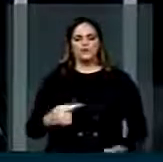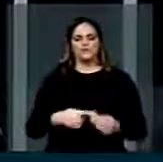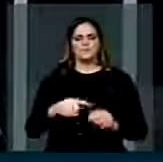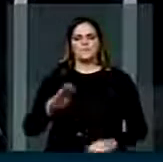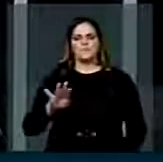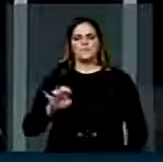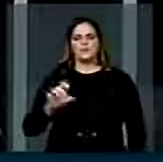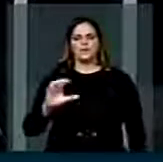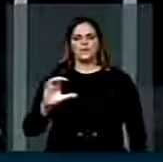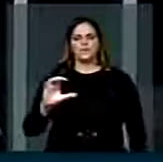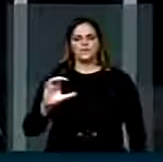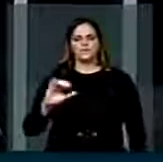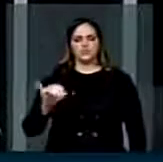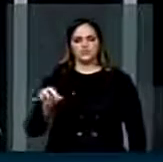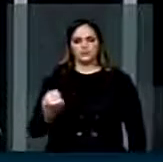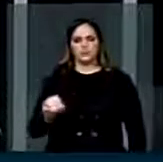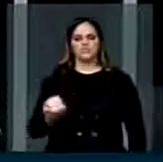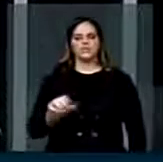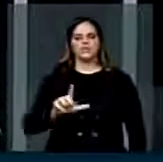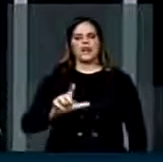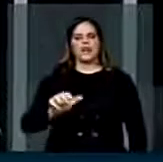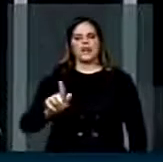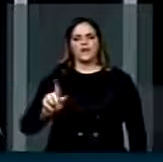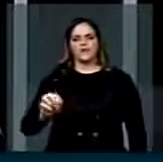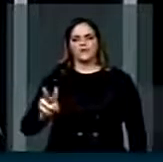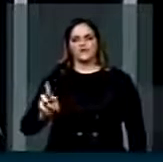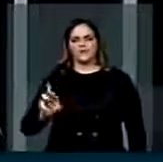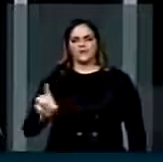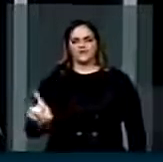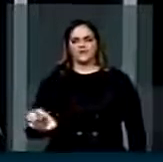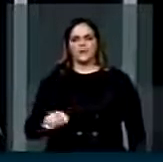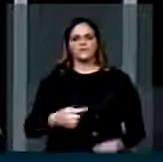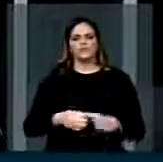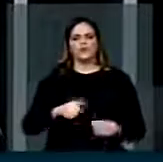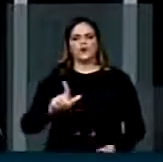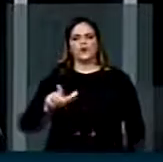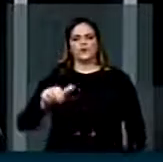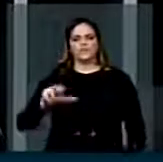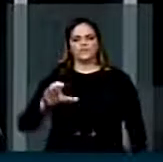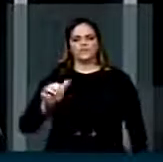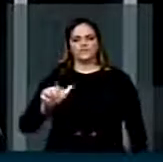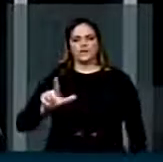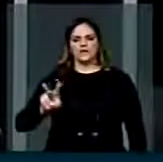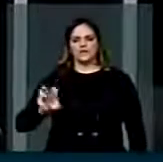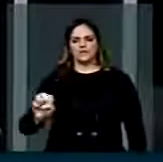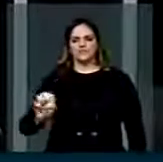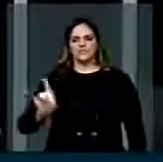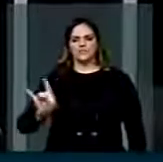Palmeirândia, Maracassumé, Lago Verde, Gonçalves Dias,